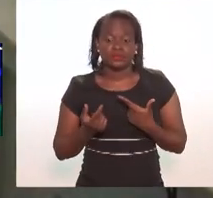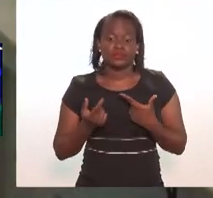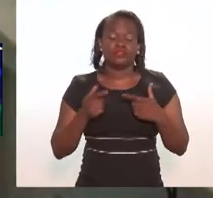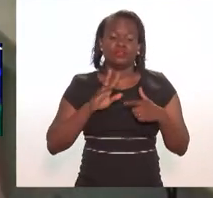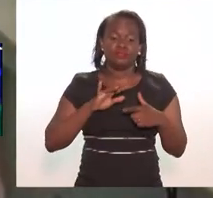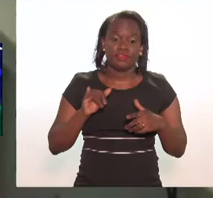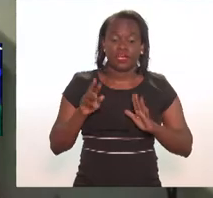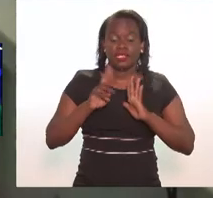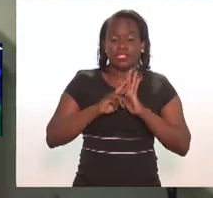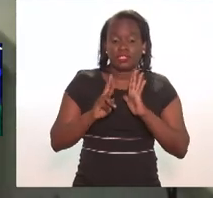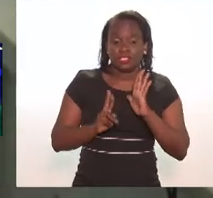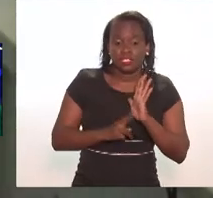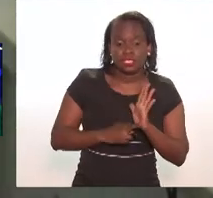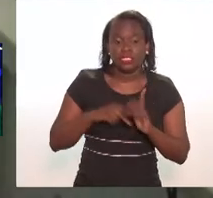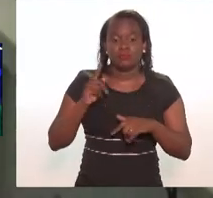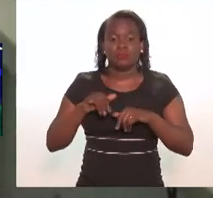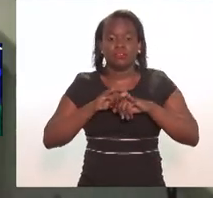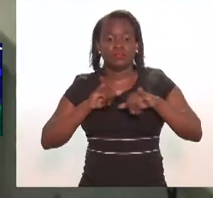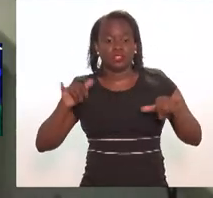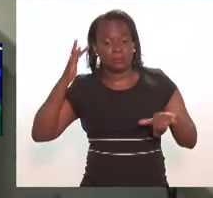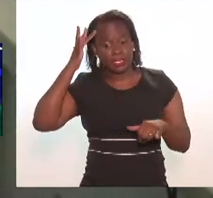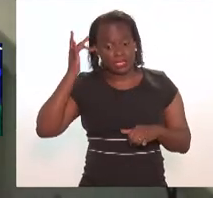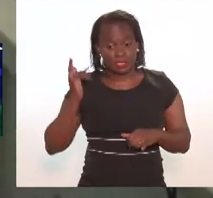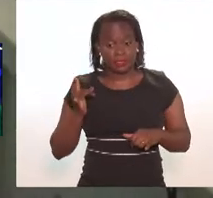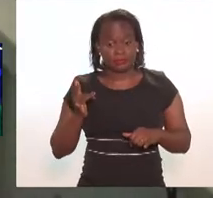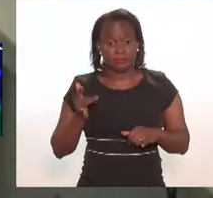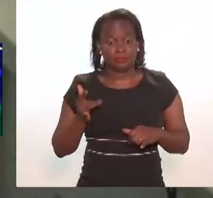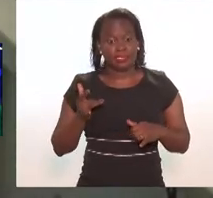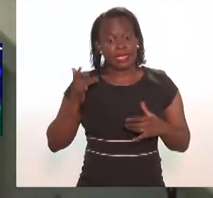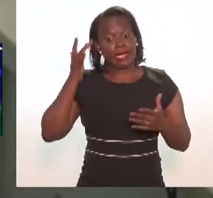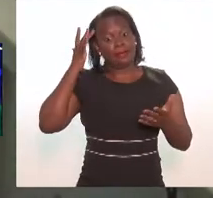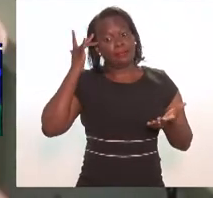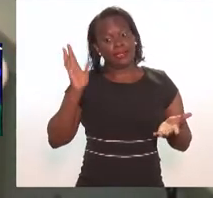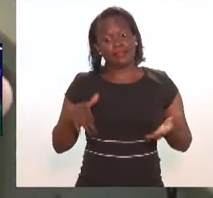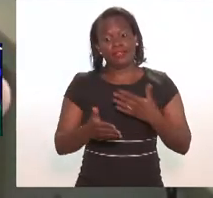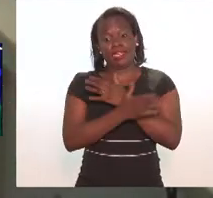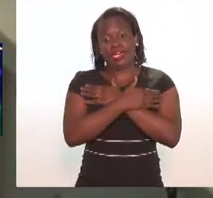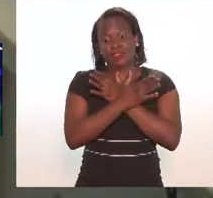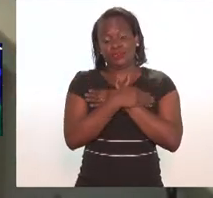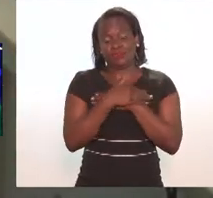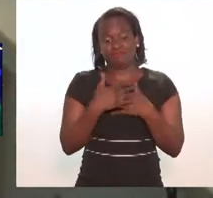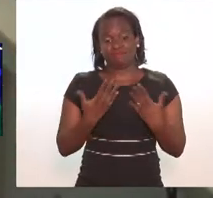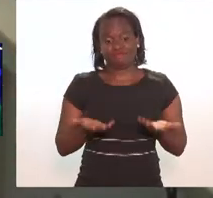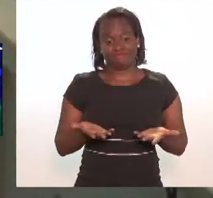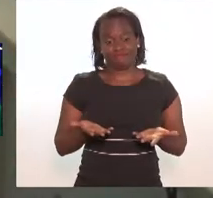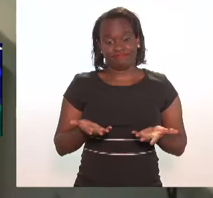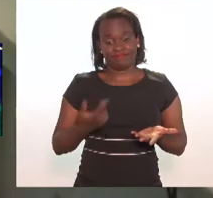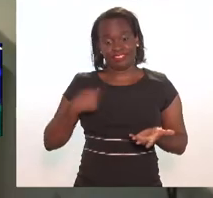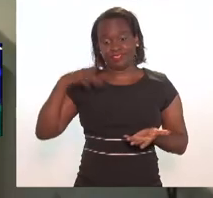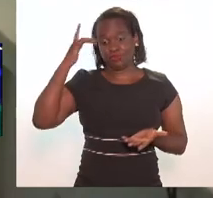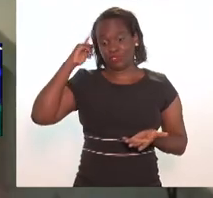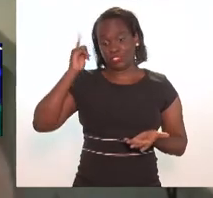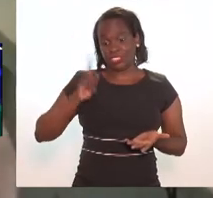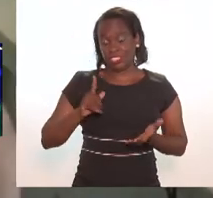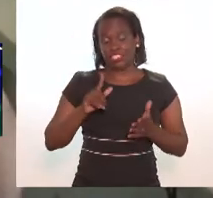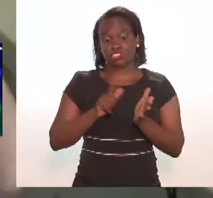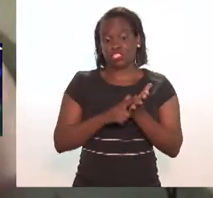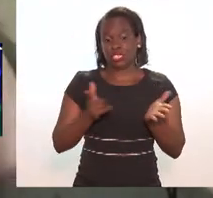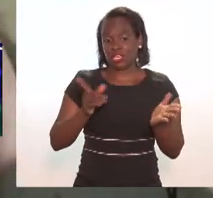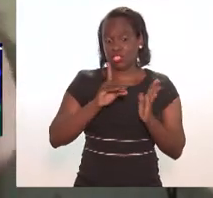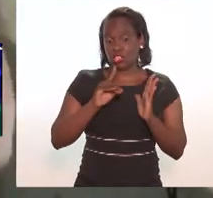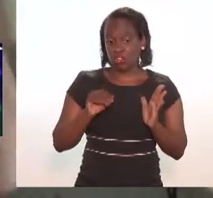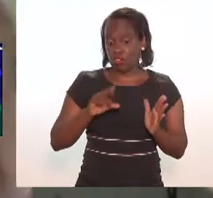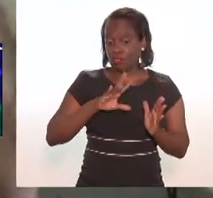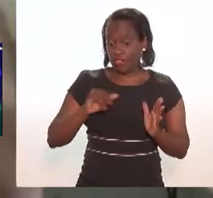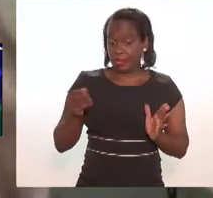vai regulamentar e publicar amanhã. Amanhã já é feriado. Não sei em que diário oficial